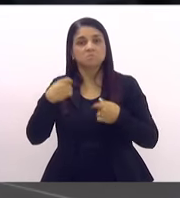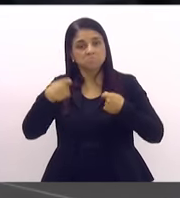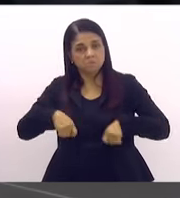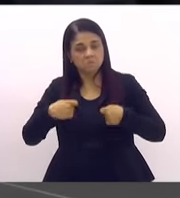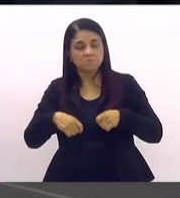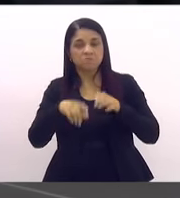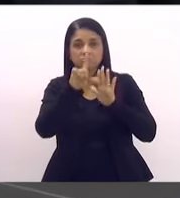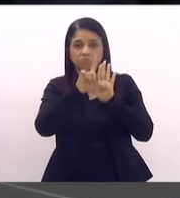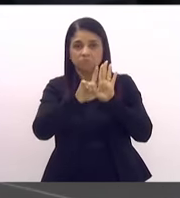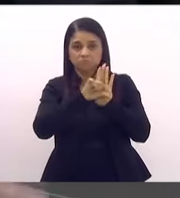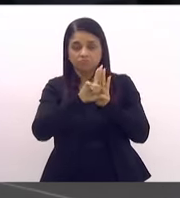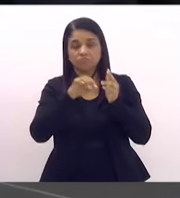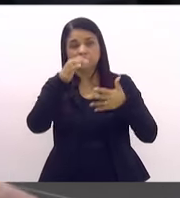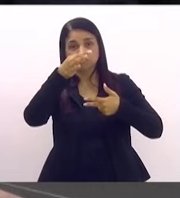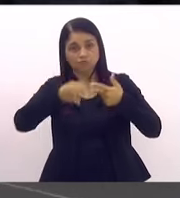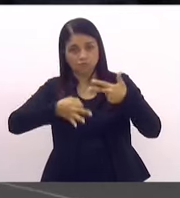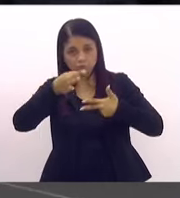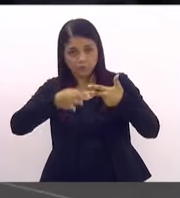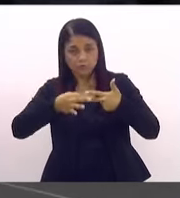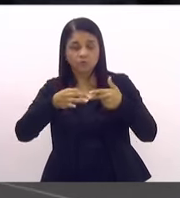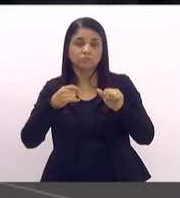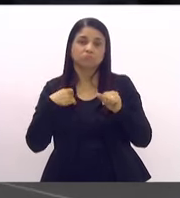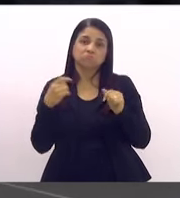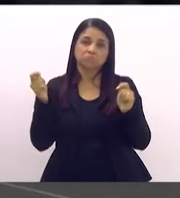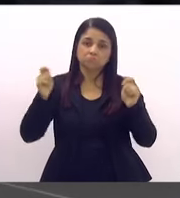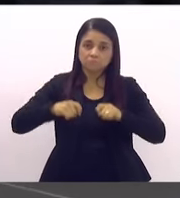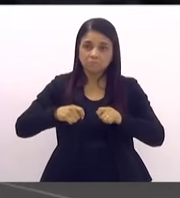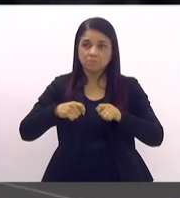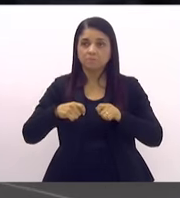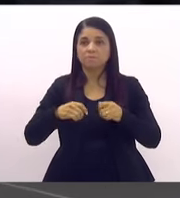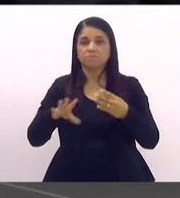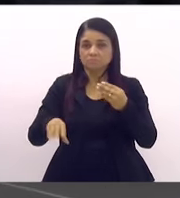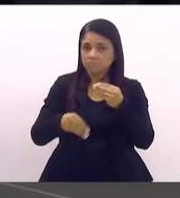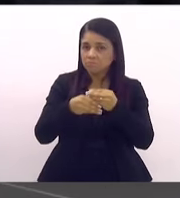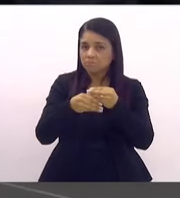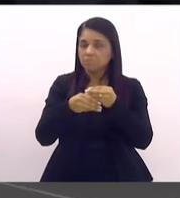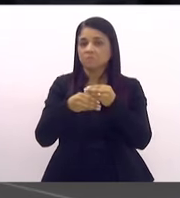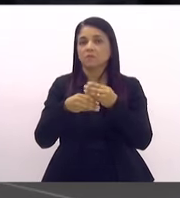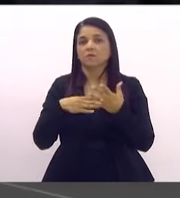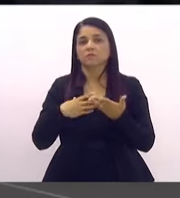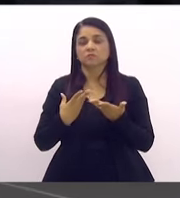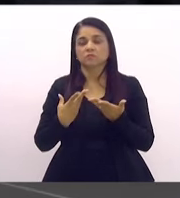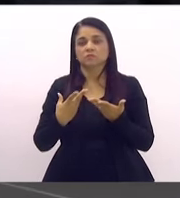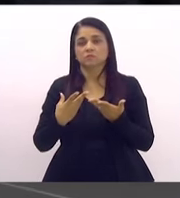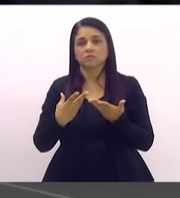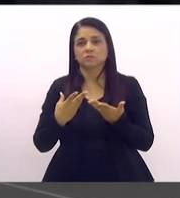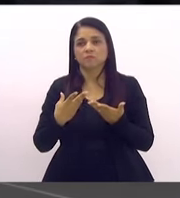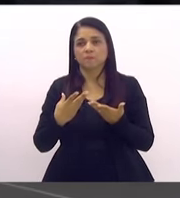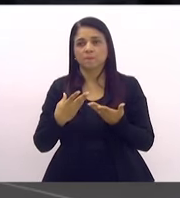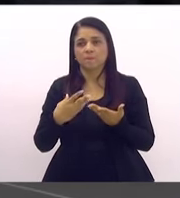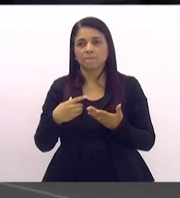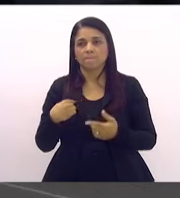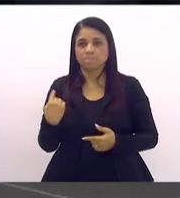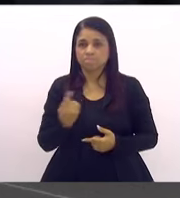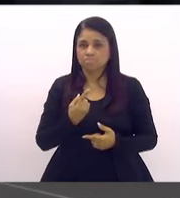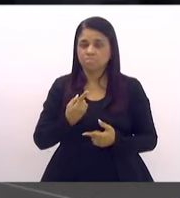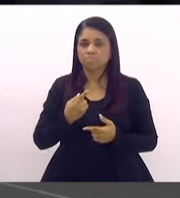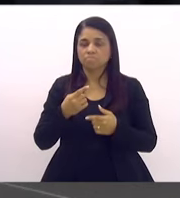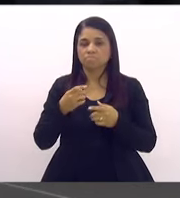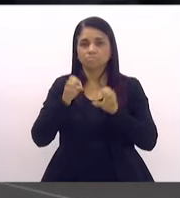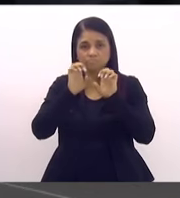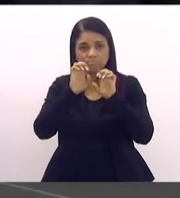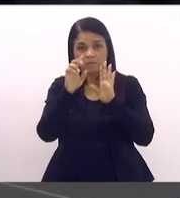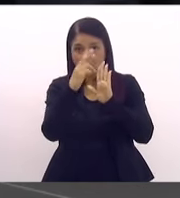conseguir implementar agora nesse momento. Nós temos adotado, inclusive, sumulado como conduta